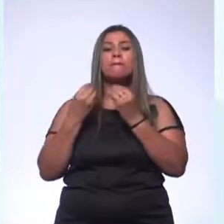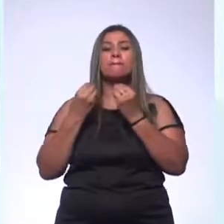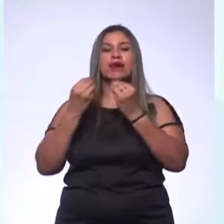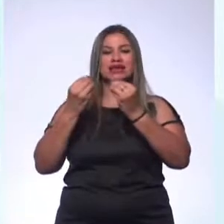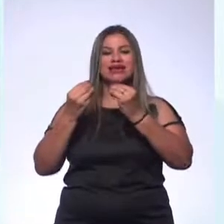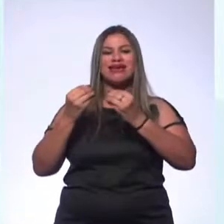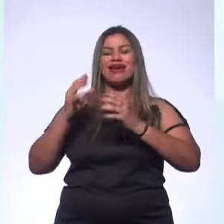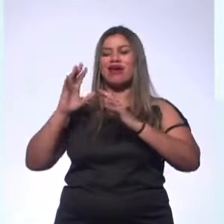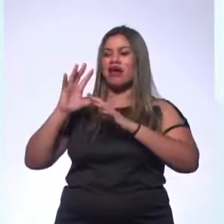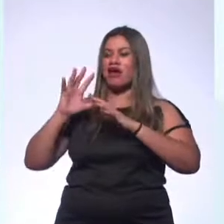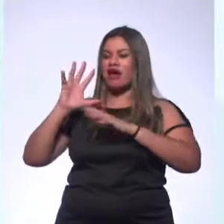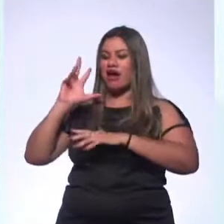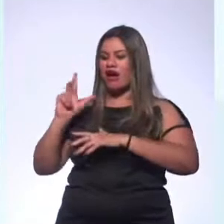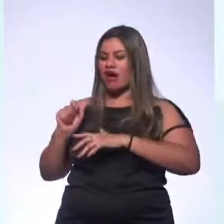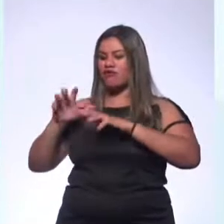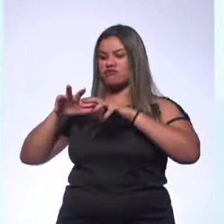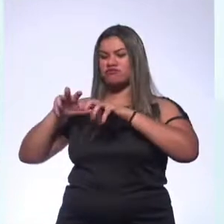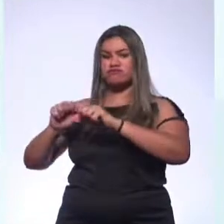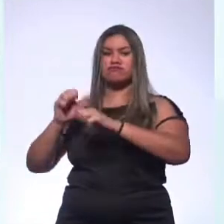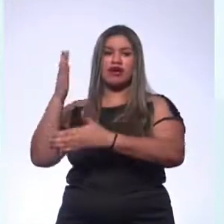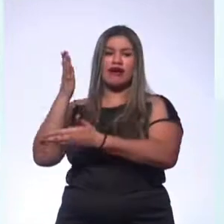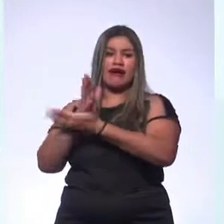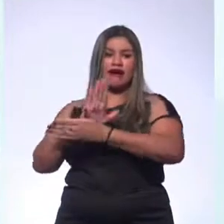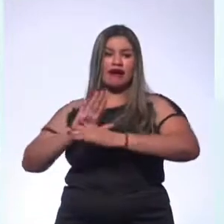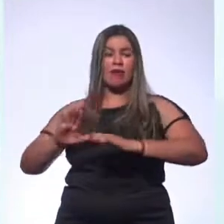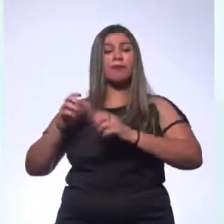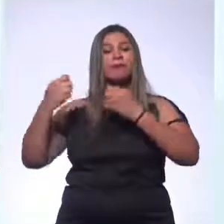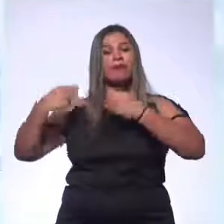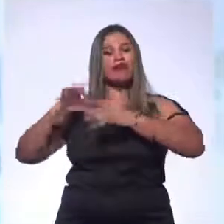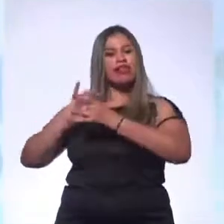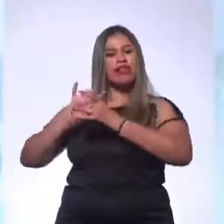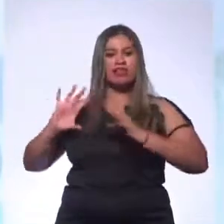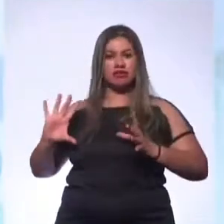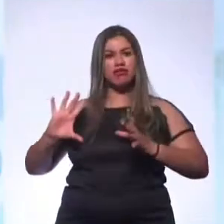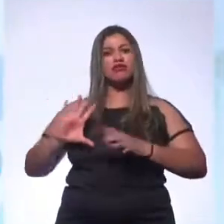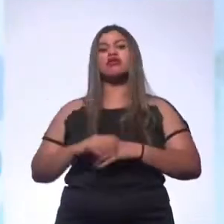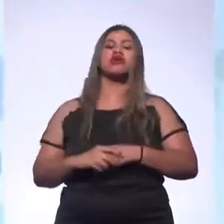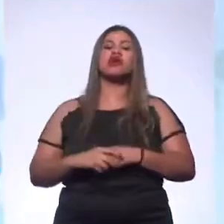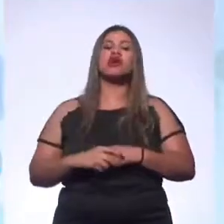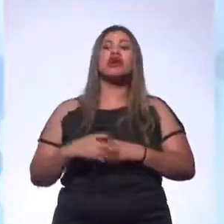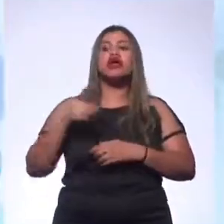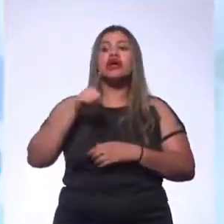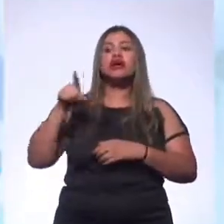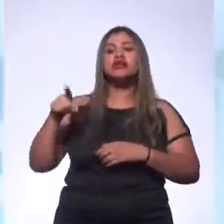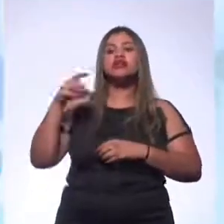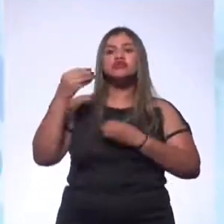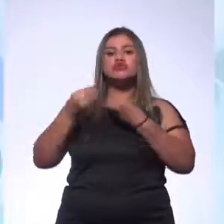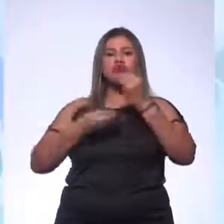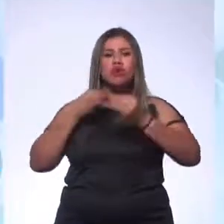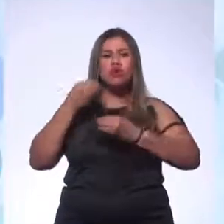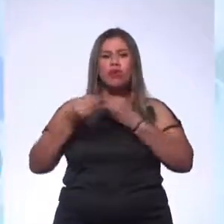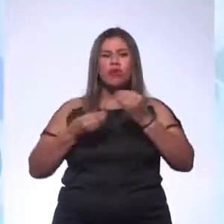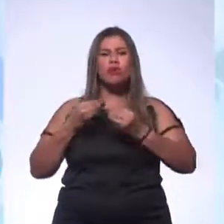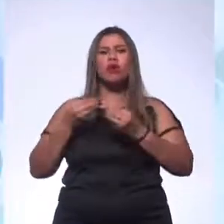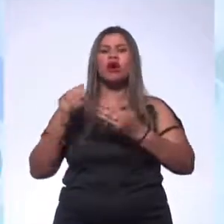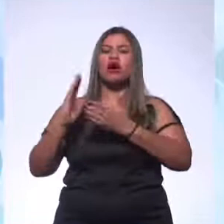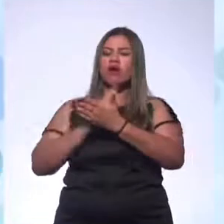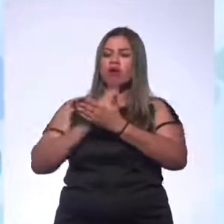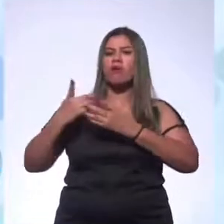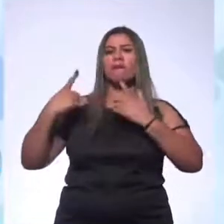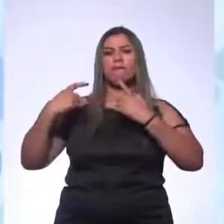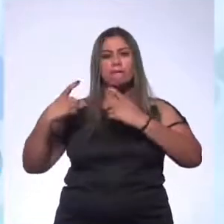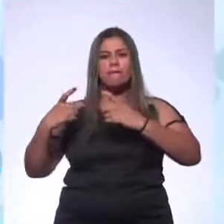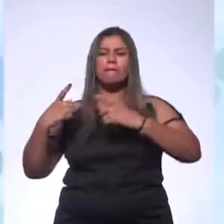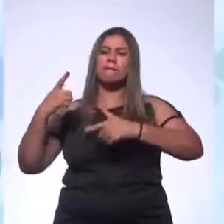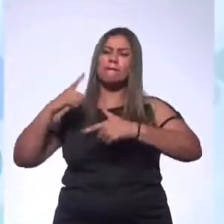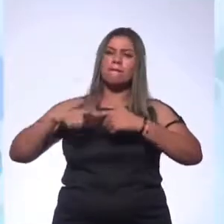continente africano. Ou seja, os países africanos vão começar a aprender, em alguns terão conflitos,